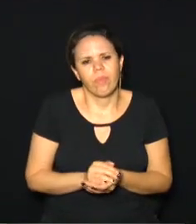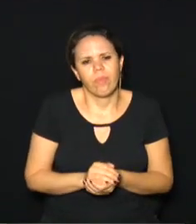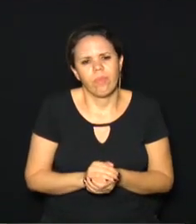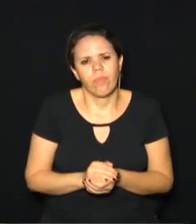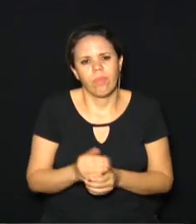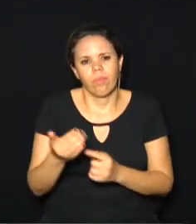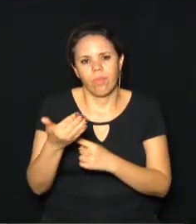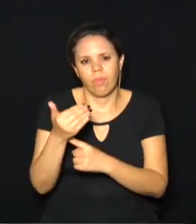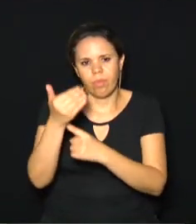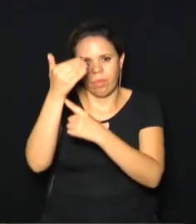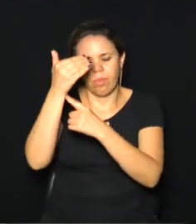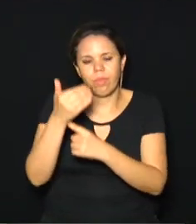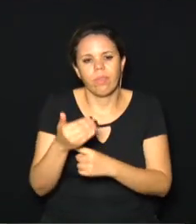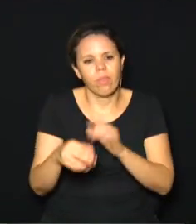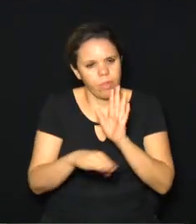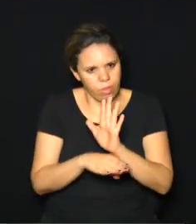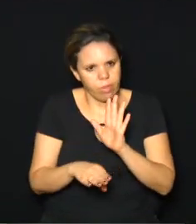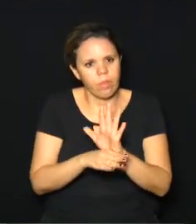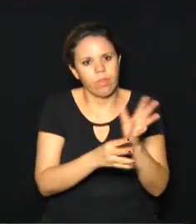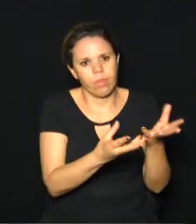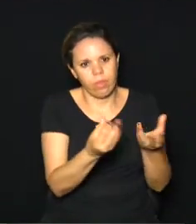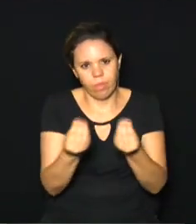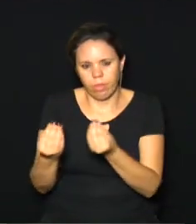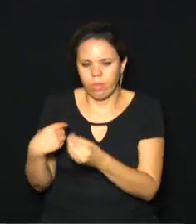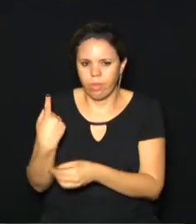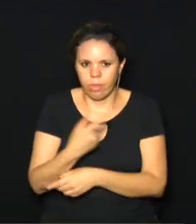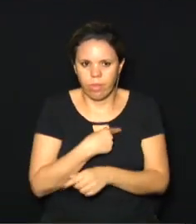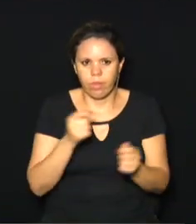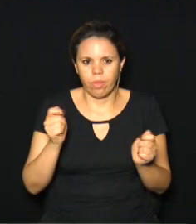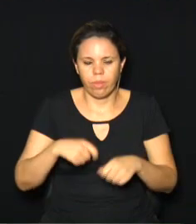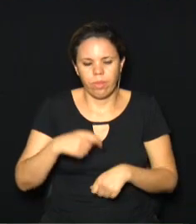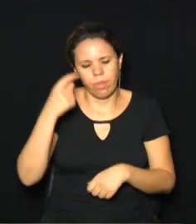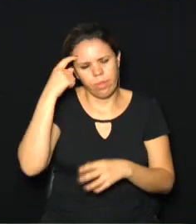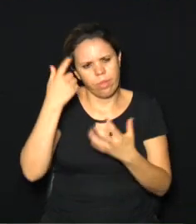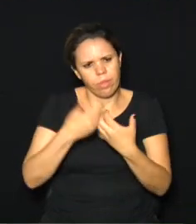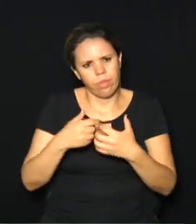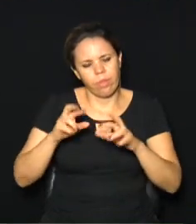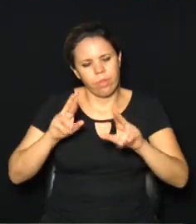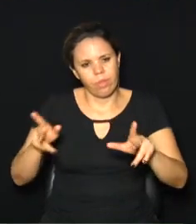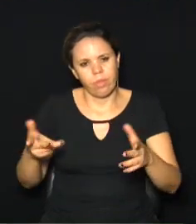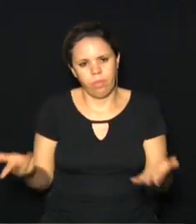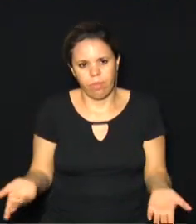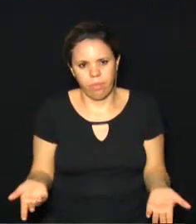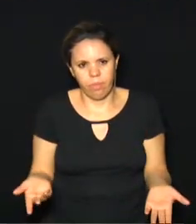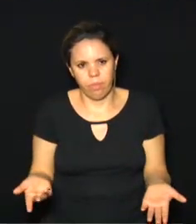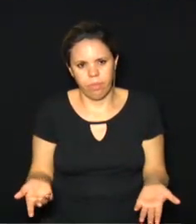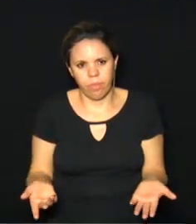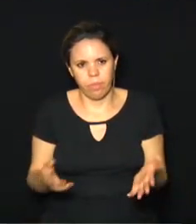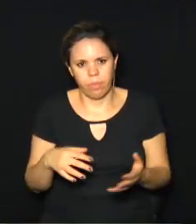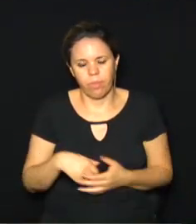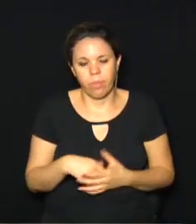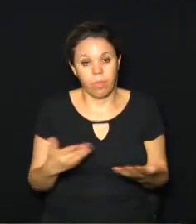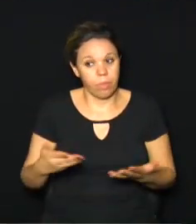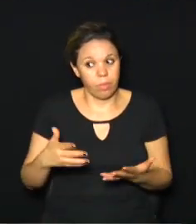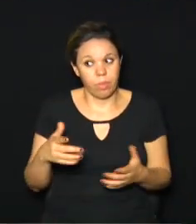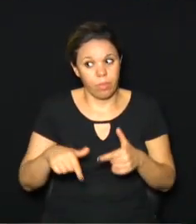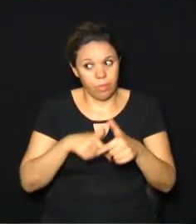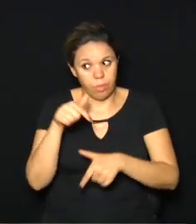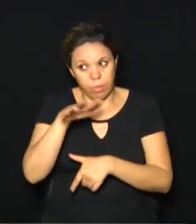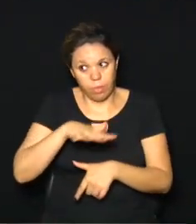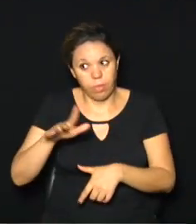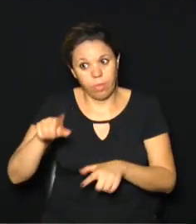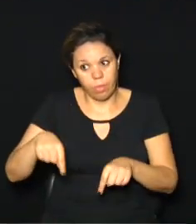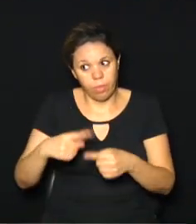tecnologia da informação ajuda muito, né? Nós poderíamos pensar numa maneira diferente, né? Mas assim, para o mundo do trabalho é